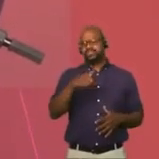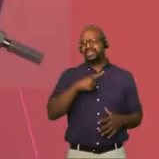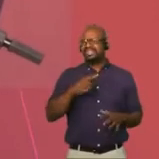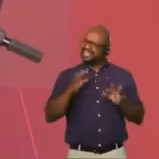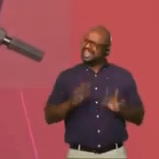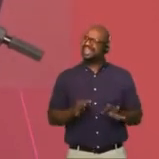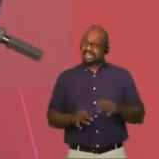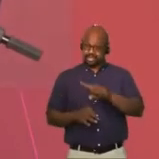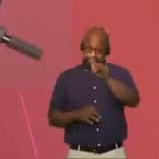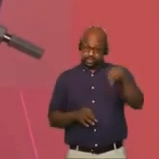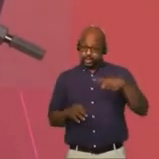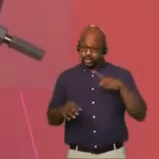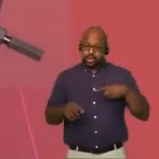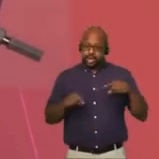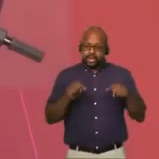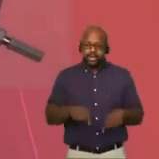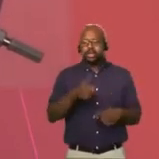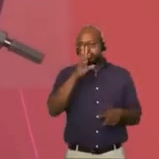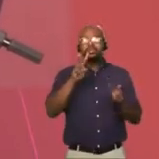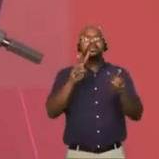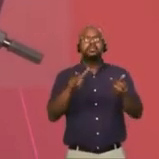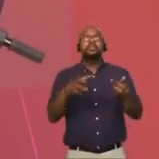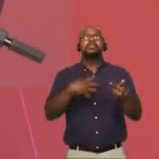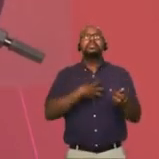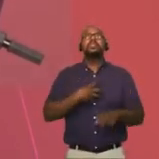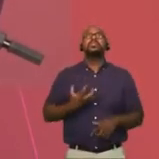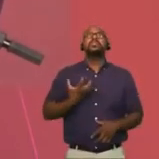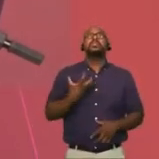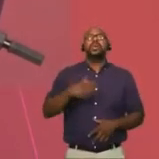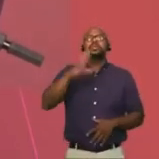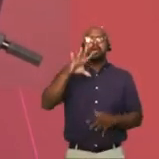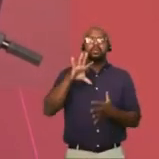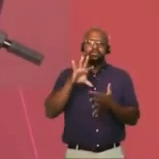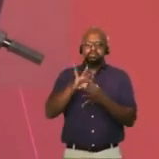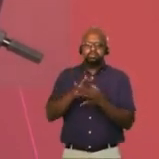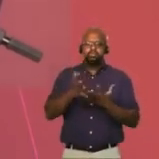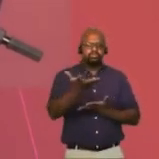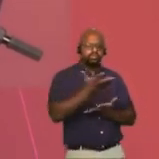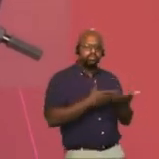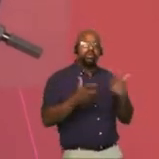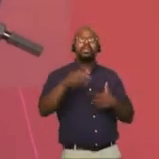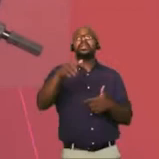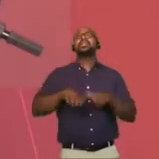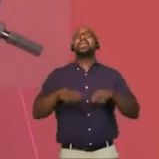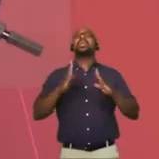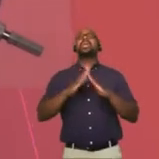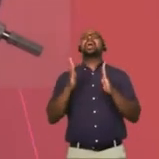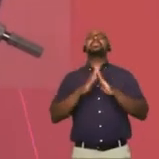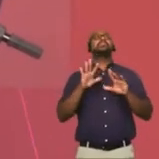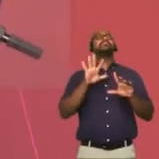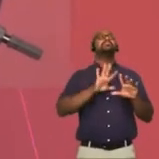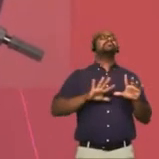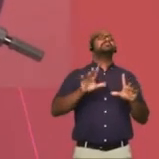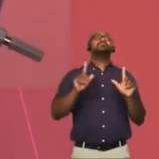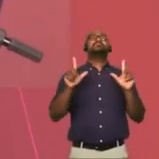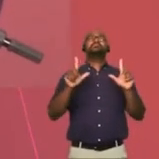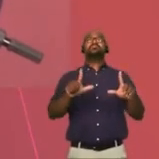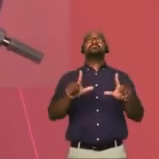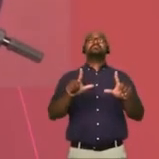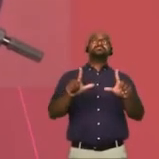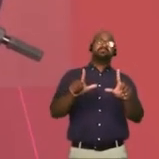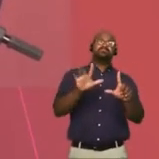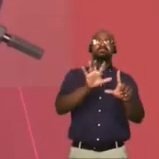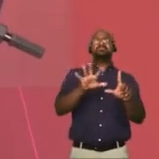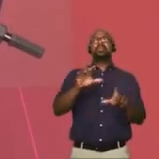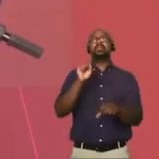que vocês que estão aqui assistindo essa palestra sentindo muito mais envolvidos com que eu tô falando que quem tá em casa quem tá em casa